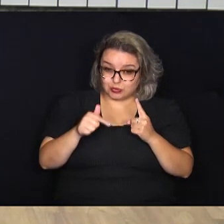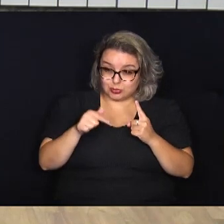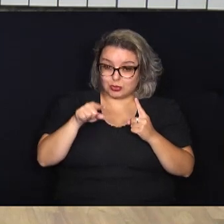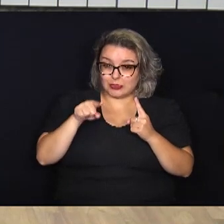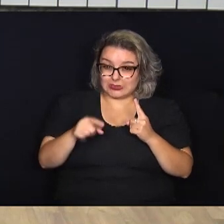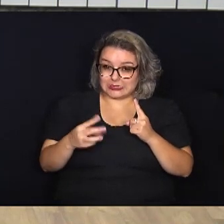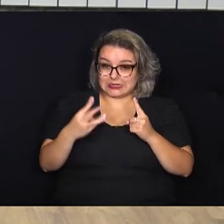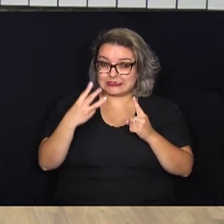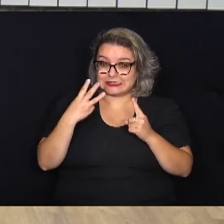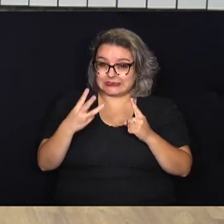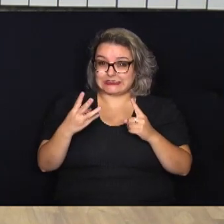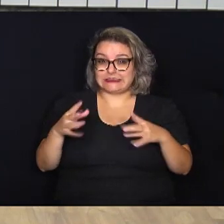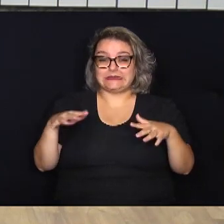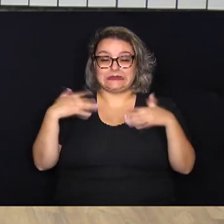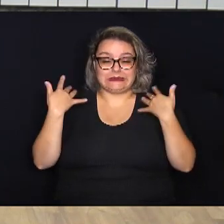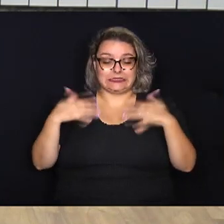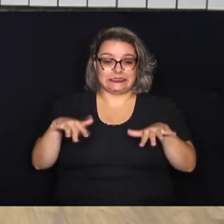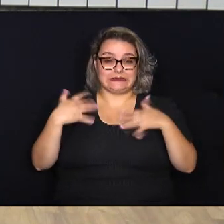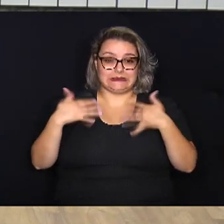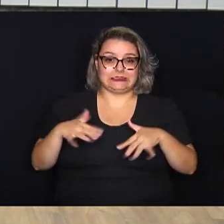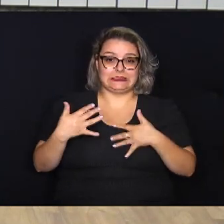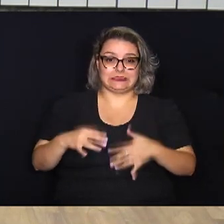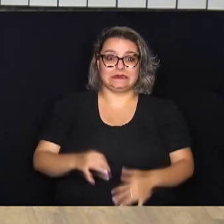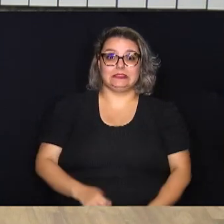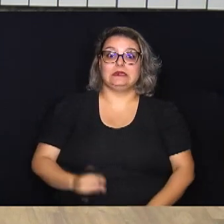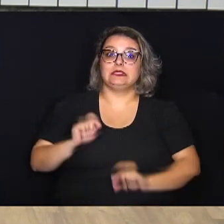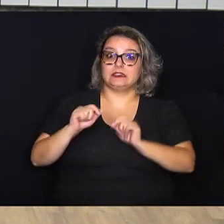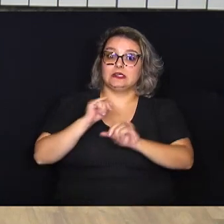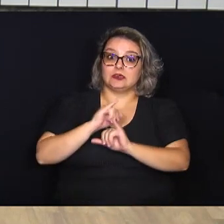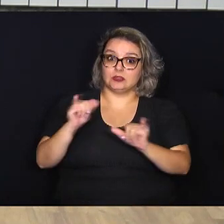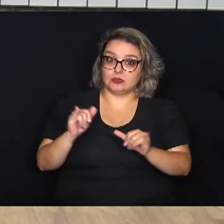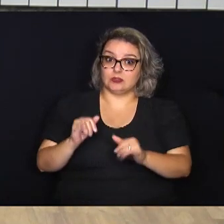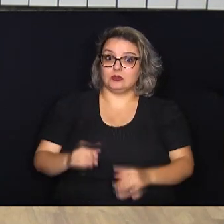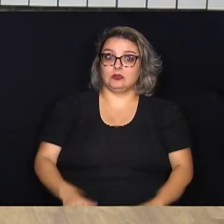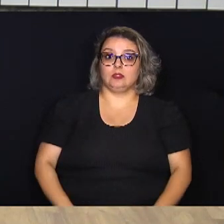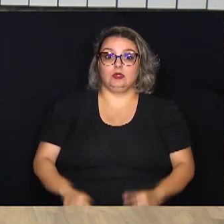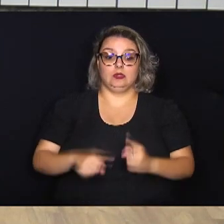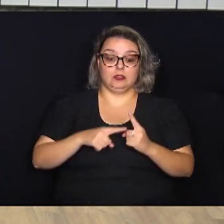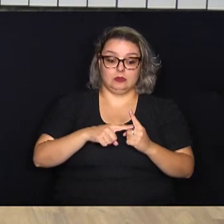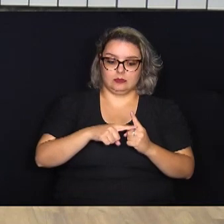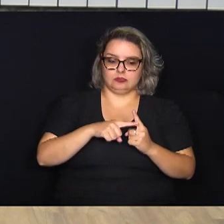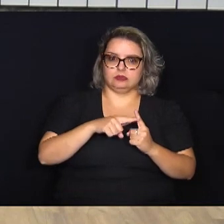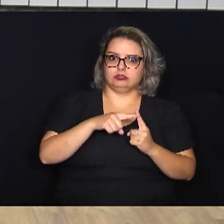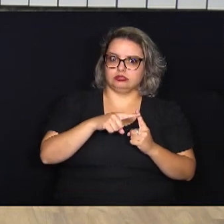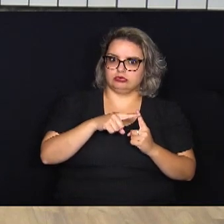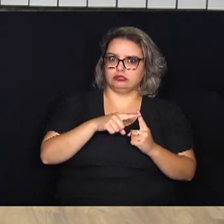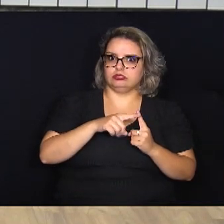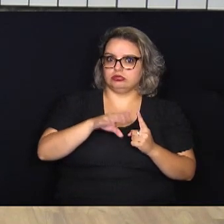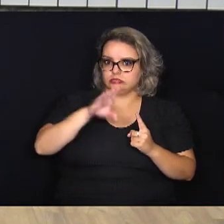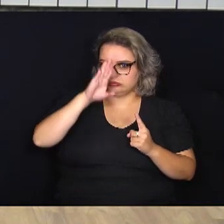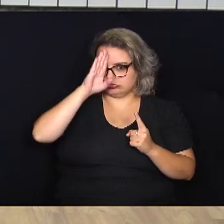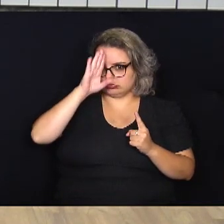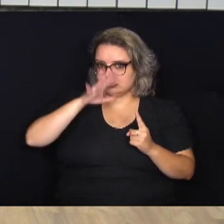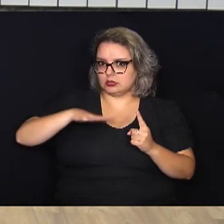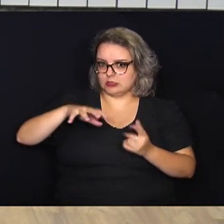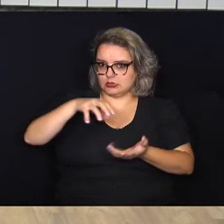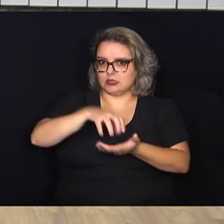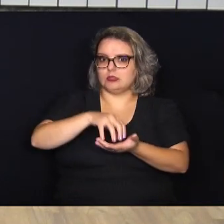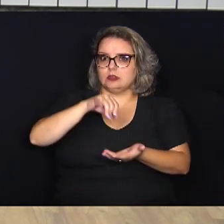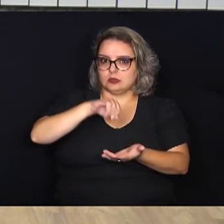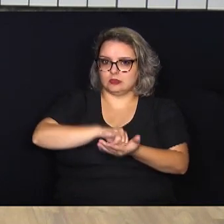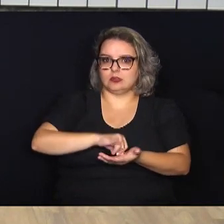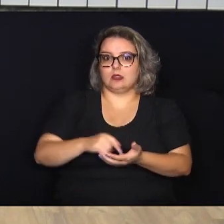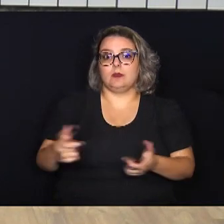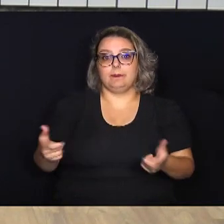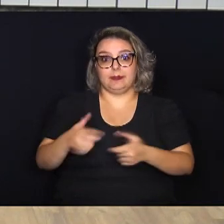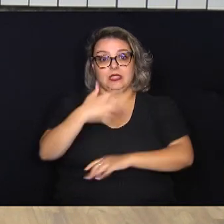37,3 graus. Mas há quem diga aí na cidade que os termômetros, principalmente aí nas regiões do centro, onde tem menos